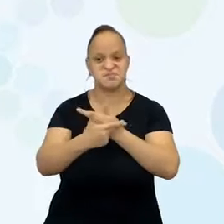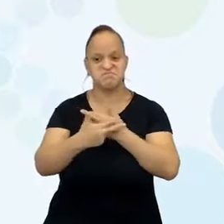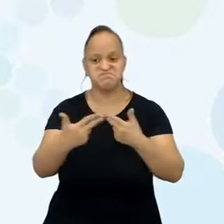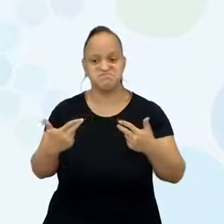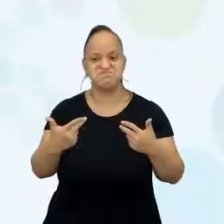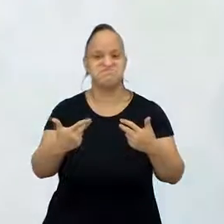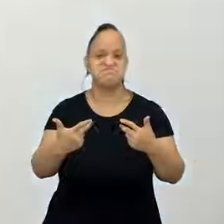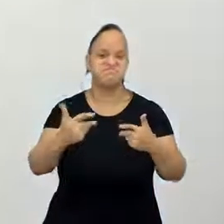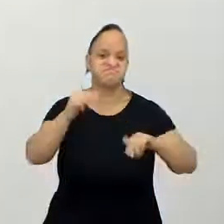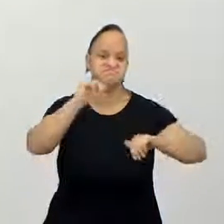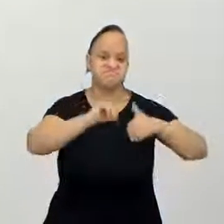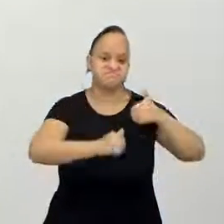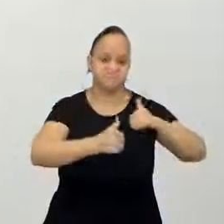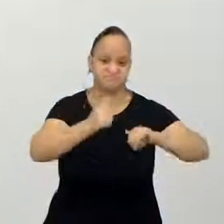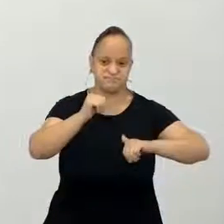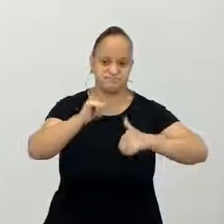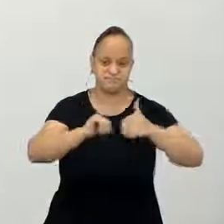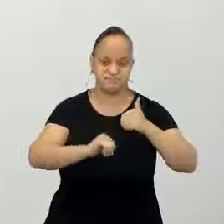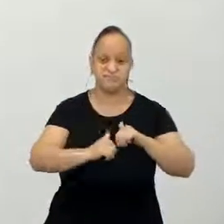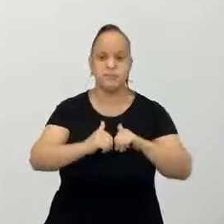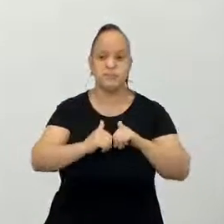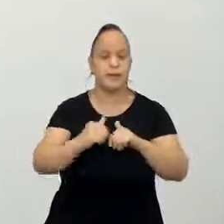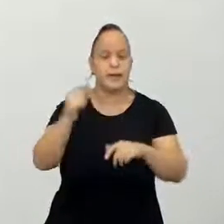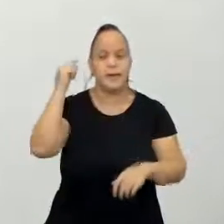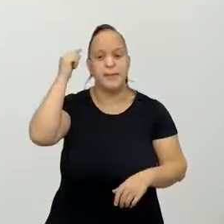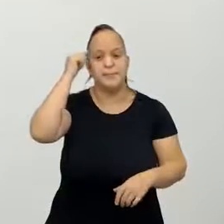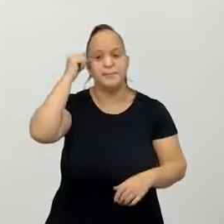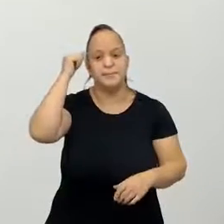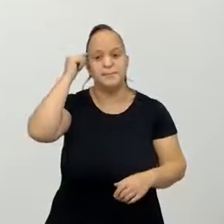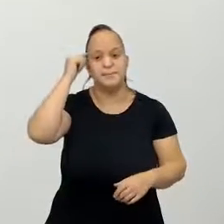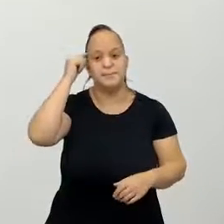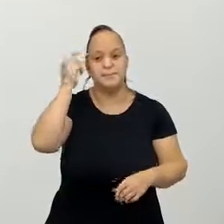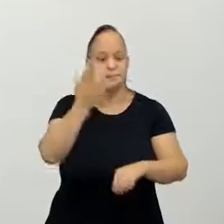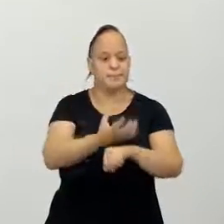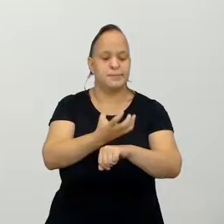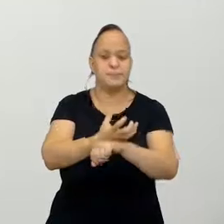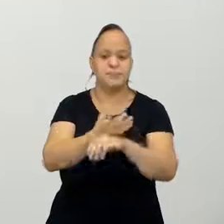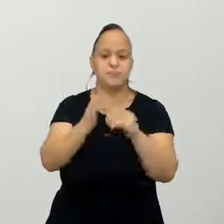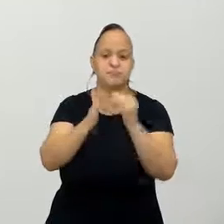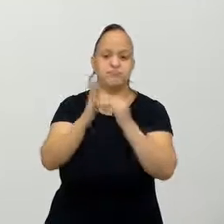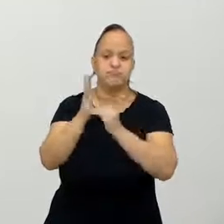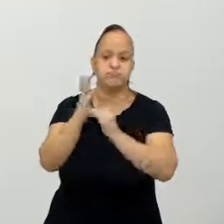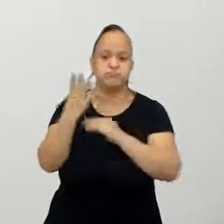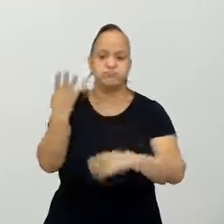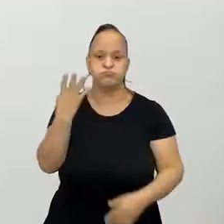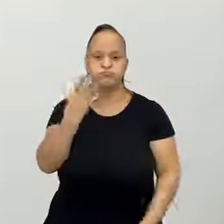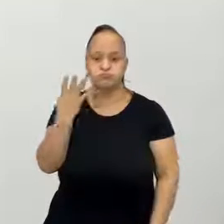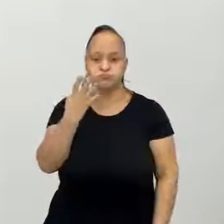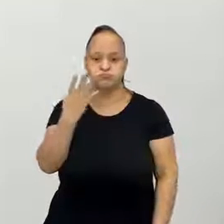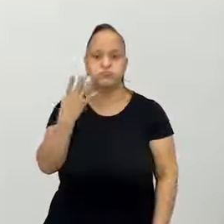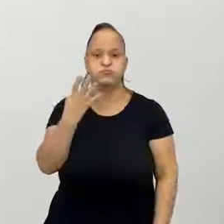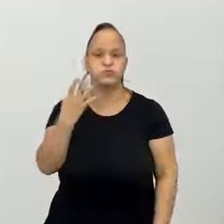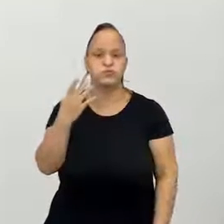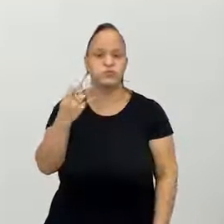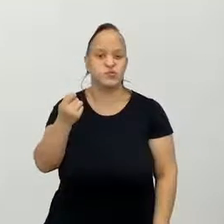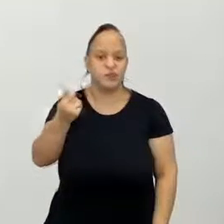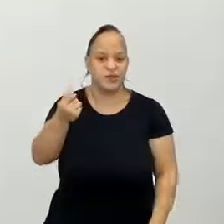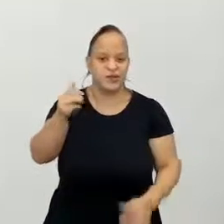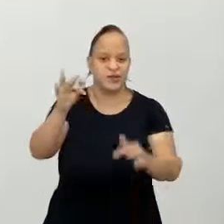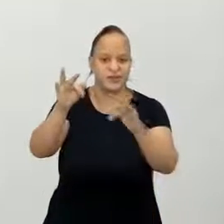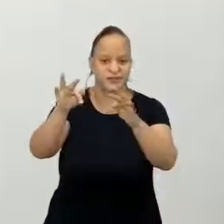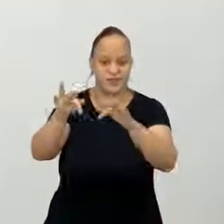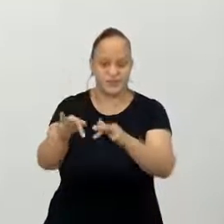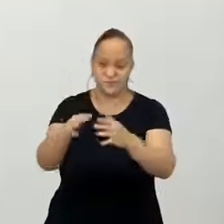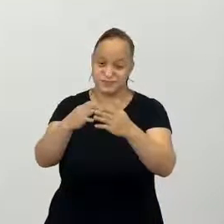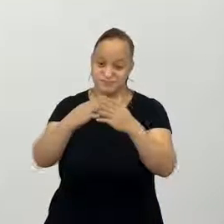avaliações, né? Terminando a unidade 4, já pensando na unidade 5, para a gente já para a finalização. Eu vou pedir